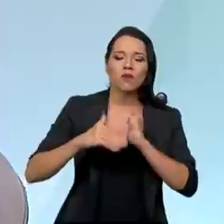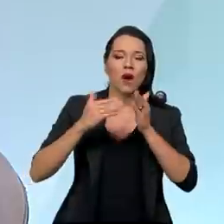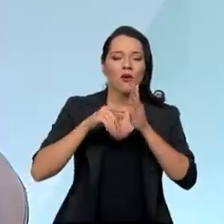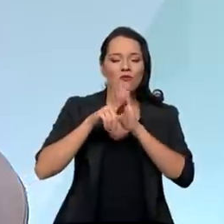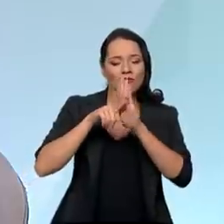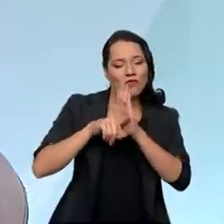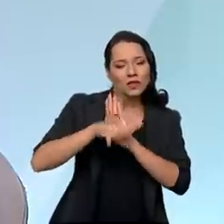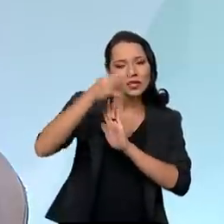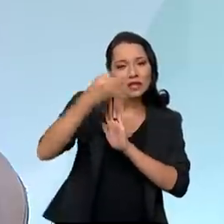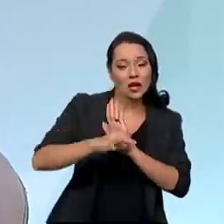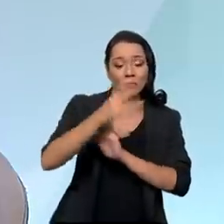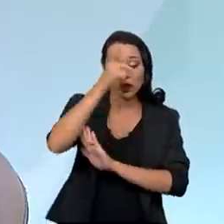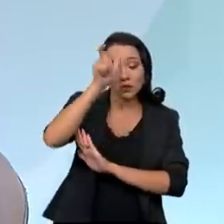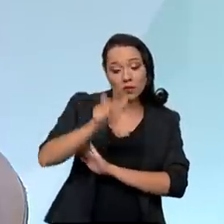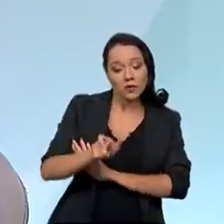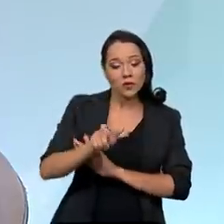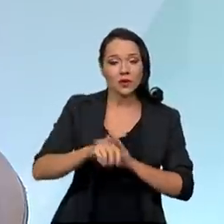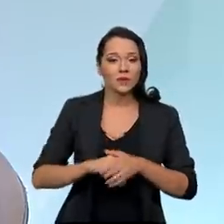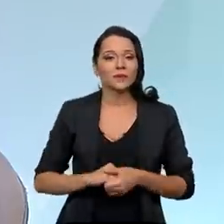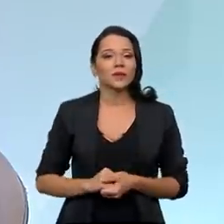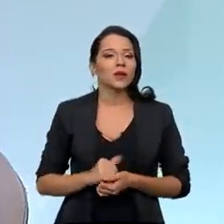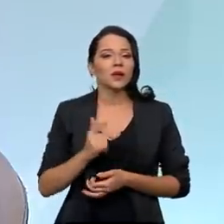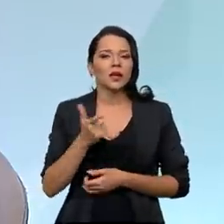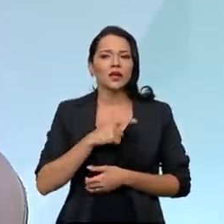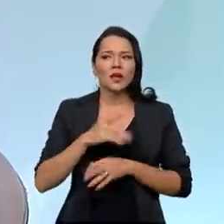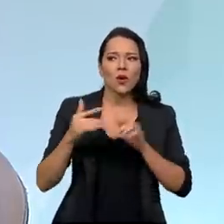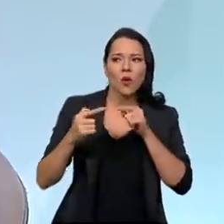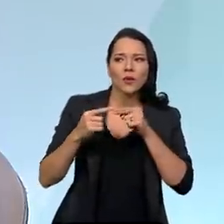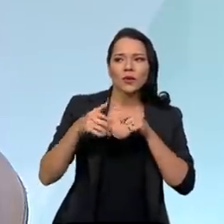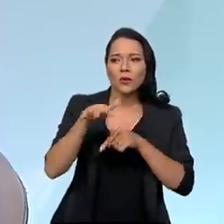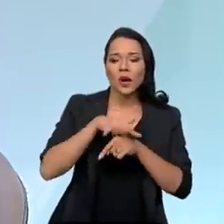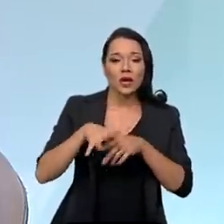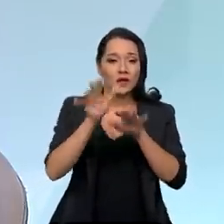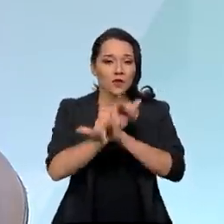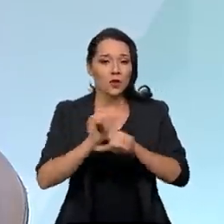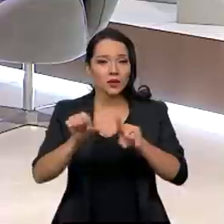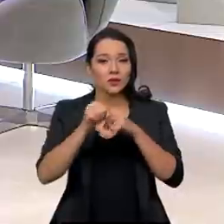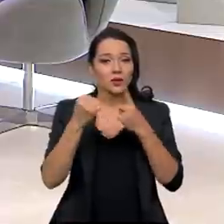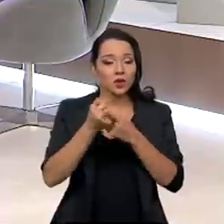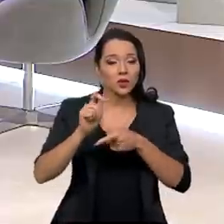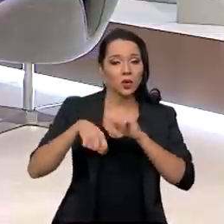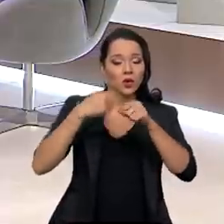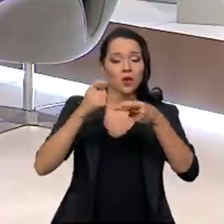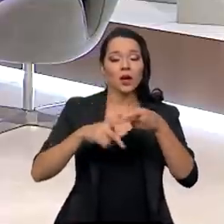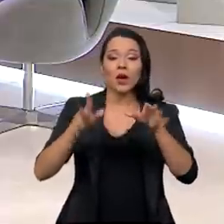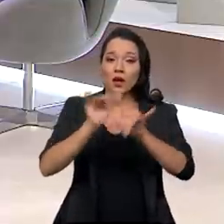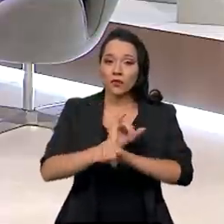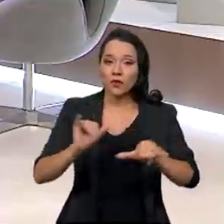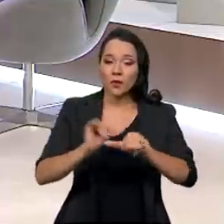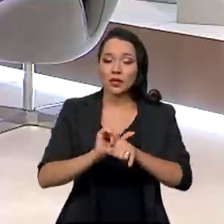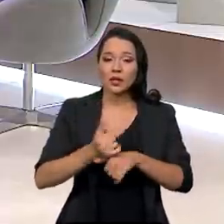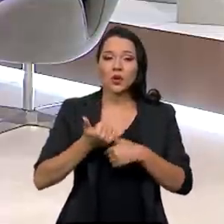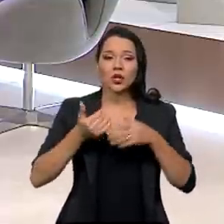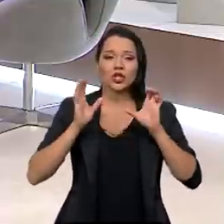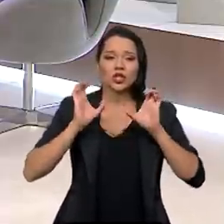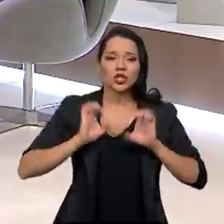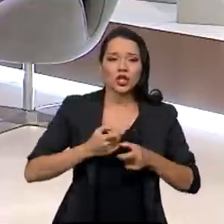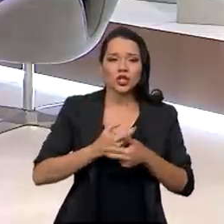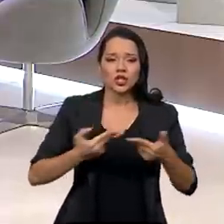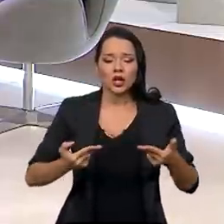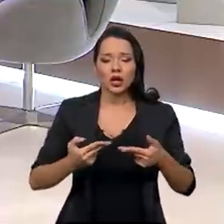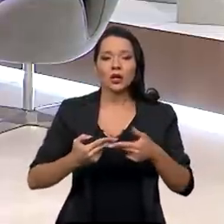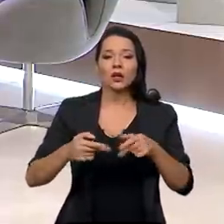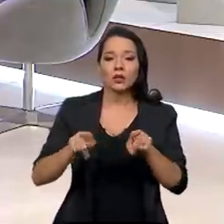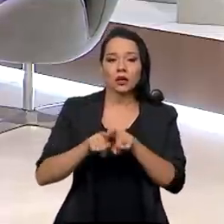diagnóstico das pessoas diretamente envolvidas. Dados socioeconômicos, dados de etnia, dados,